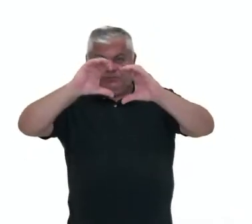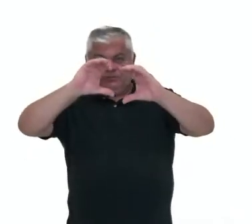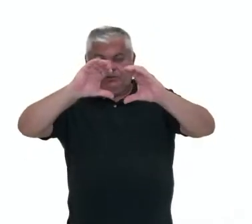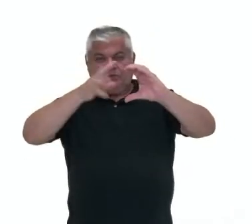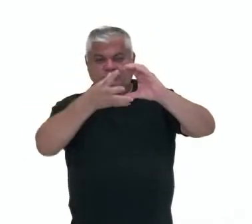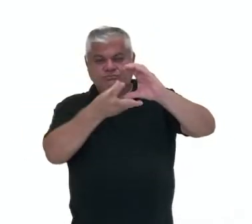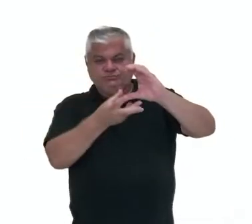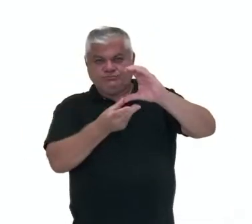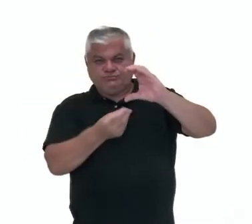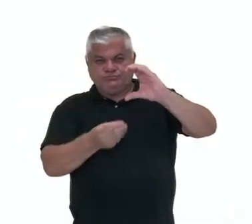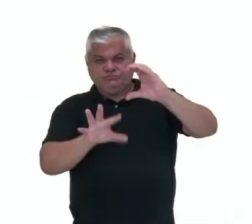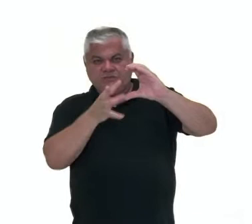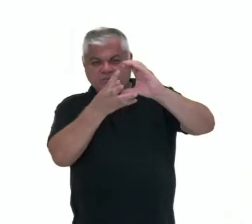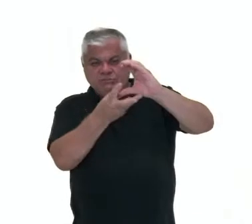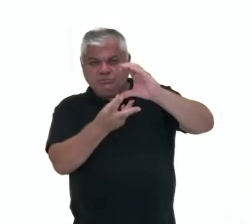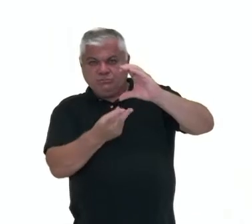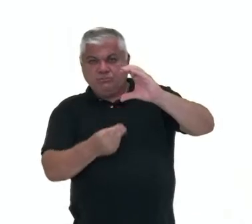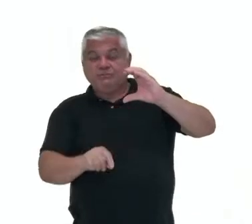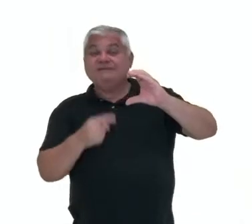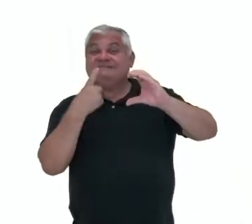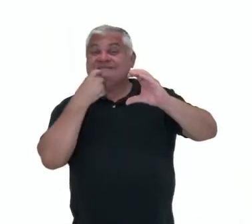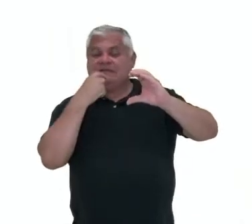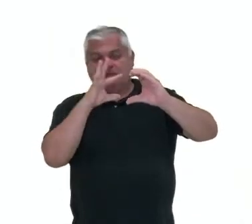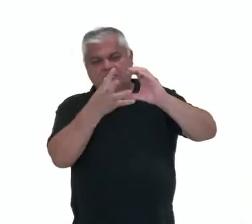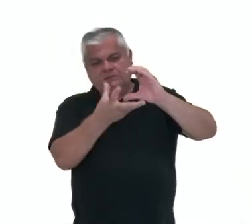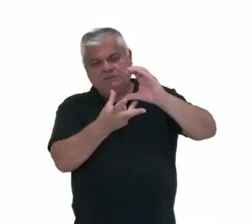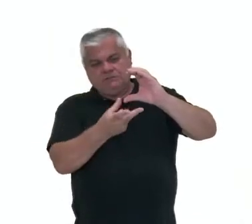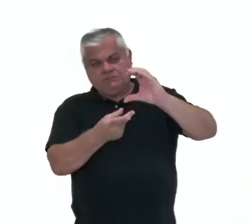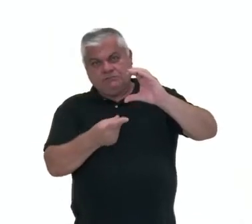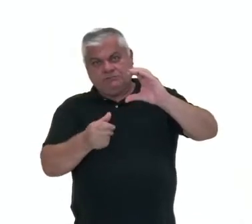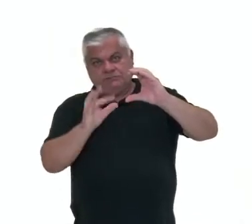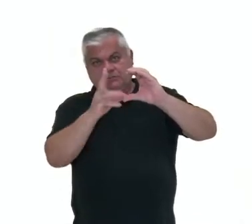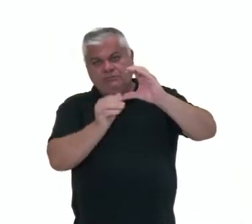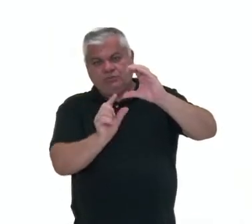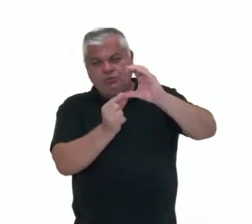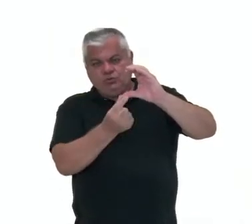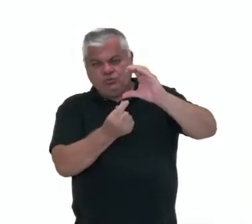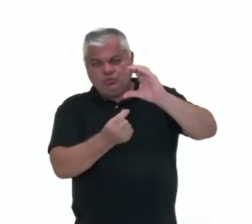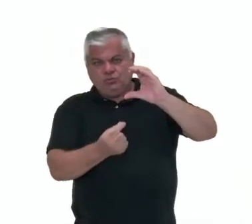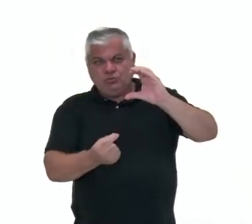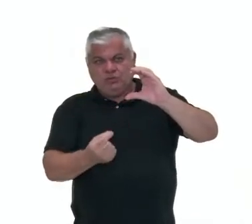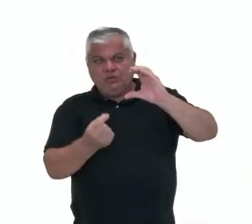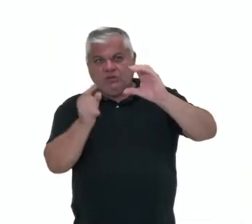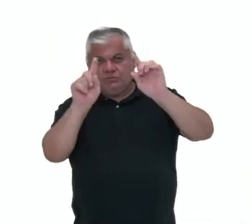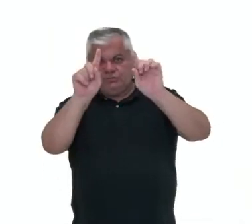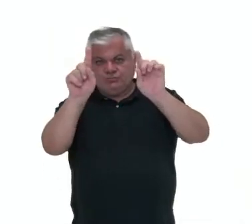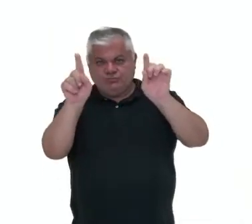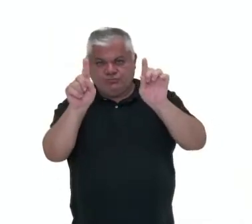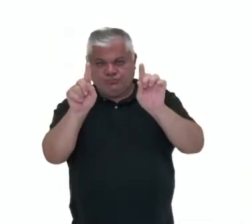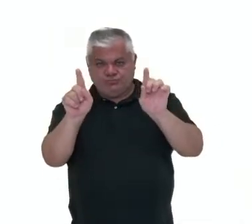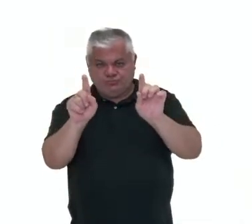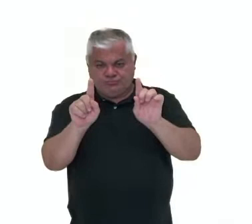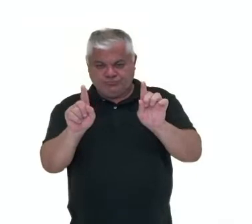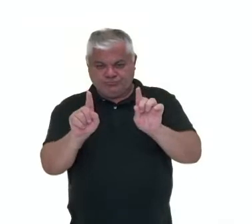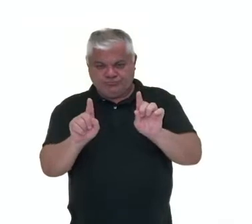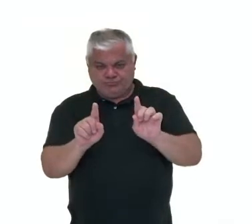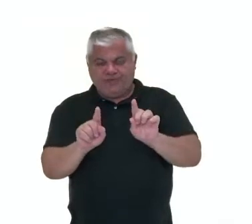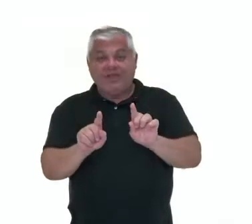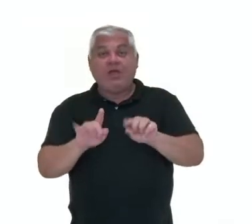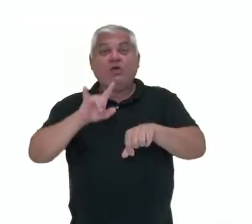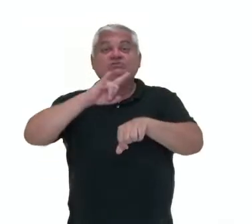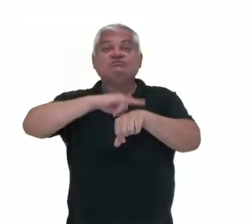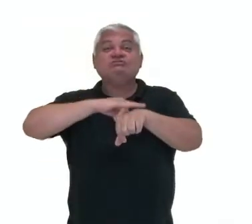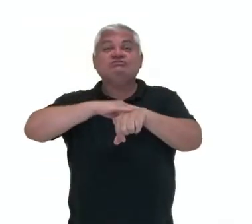os resíduos do sangue e vai formar a urina. Então, começa filtração e